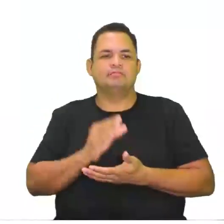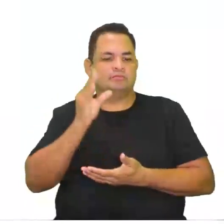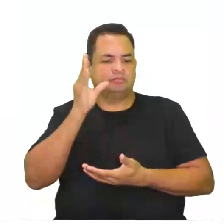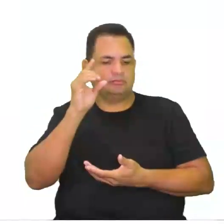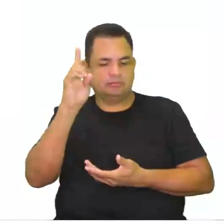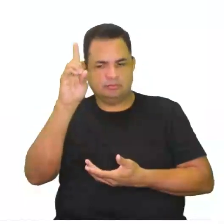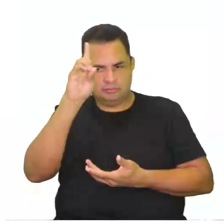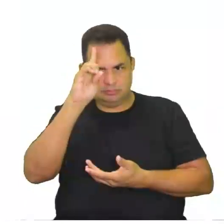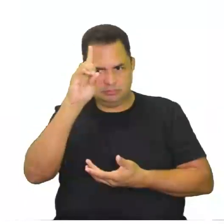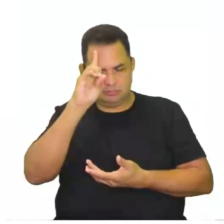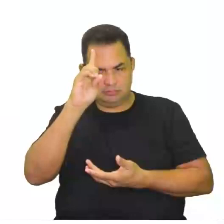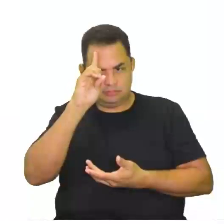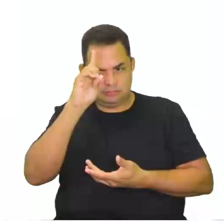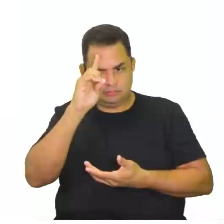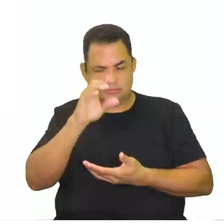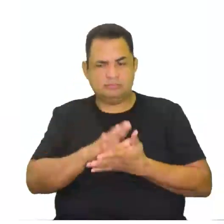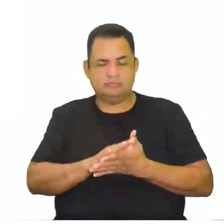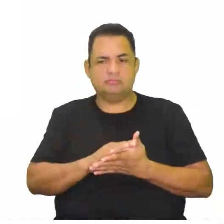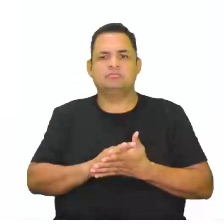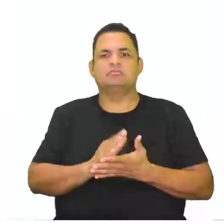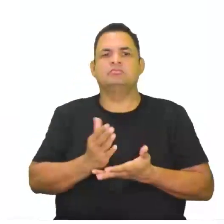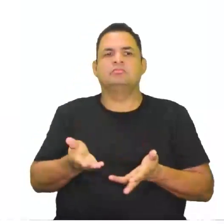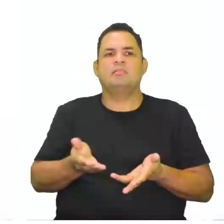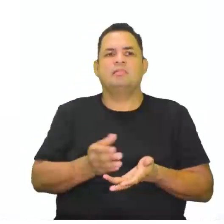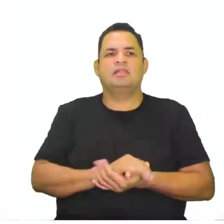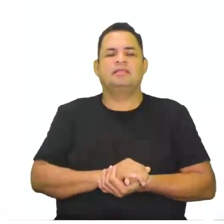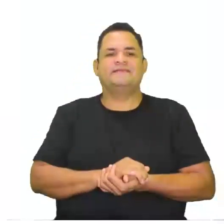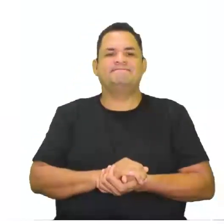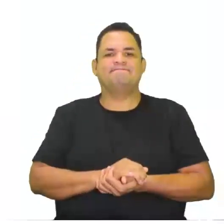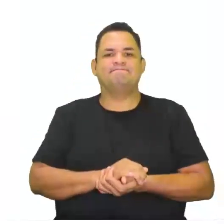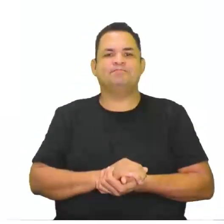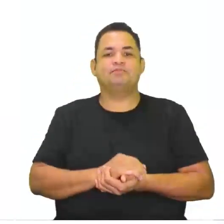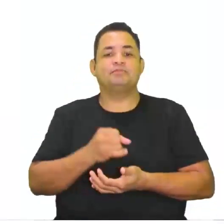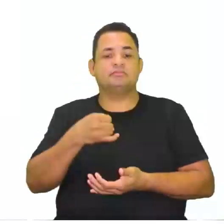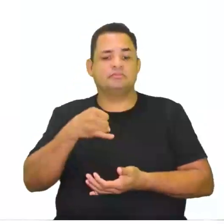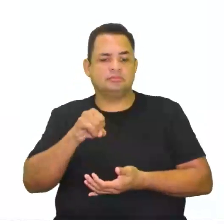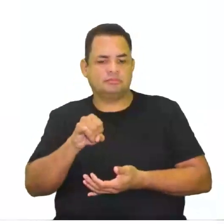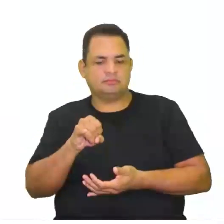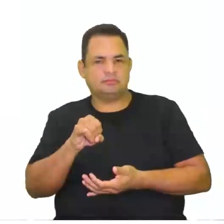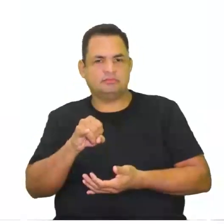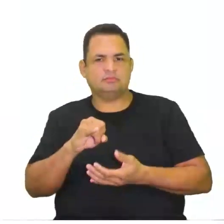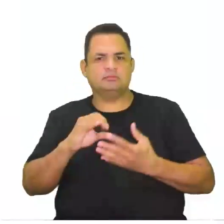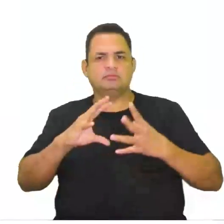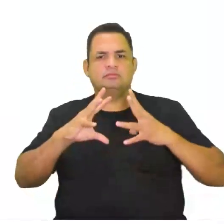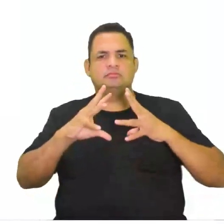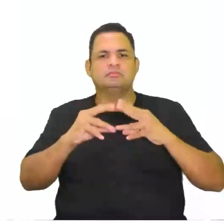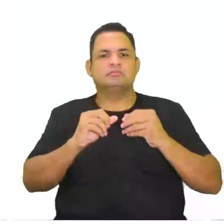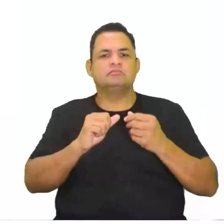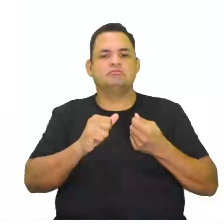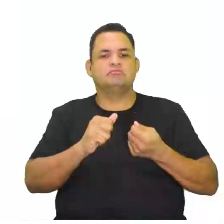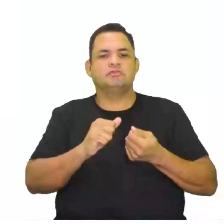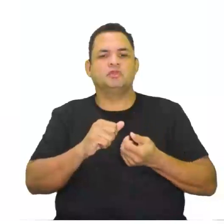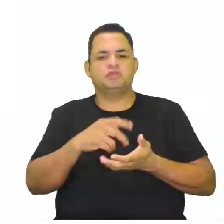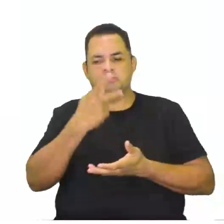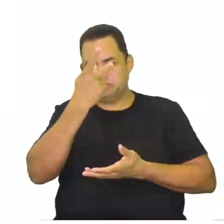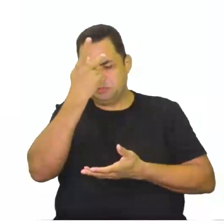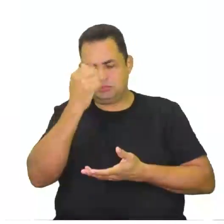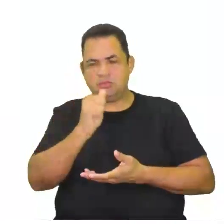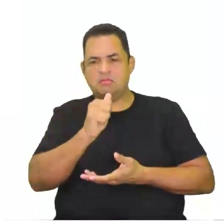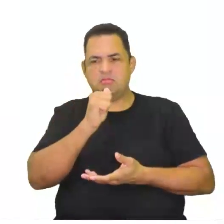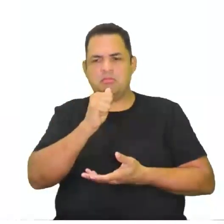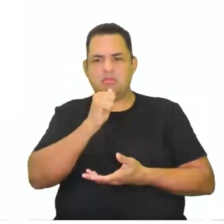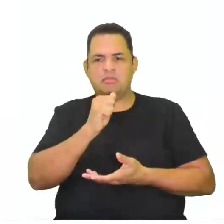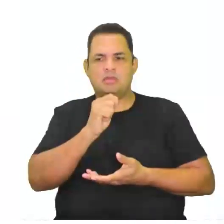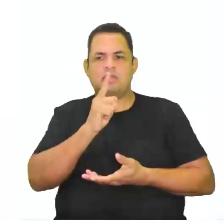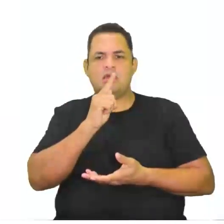como eu sempre falo no trabalho, na escola, se você, lógico, todo mundo precisa beber água, né? Você está no seu